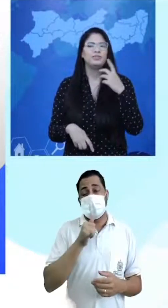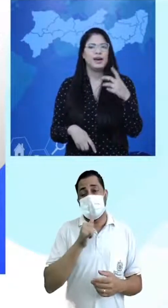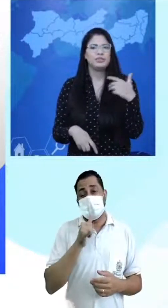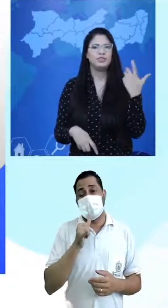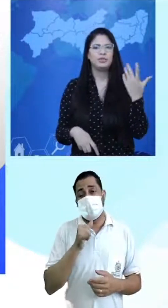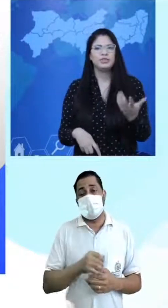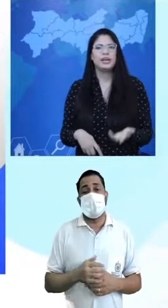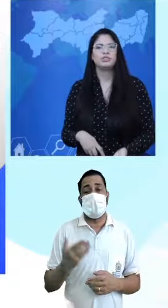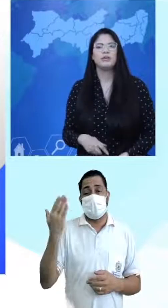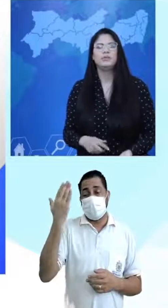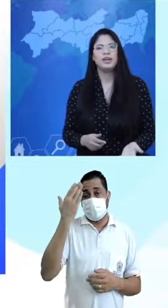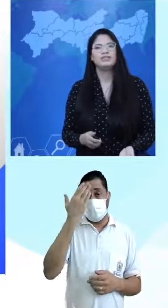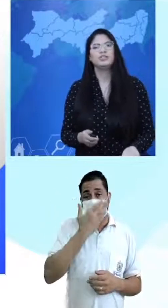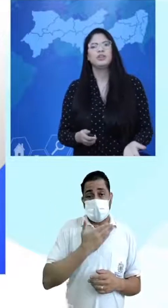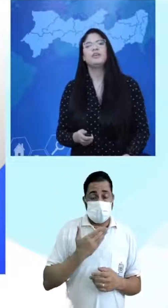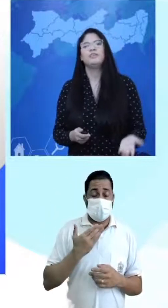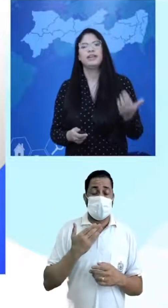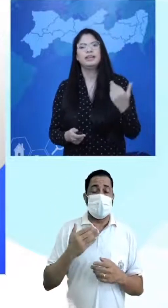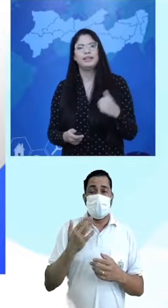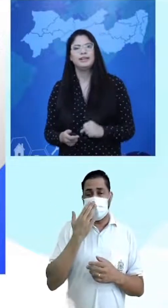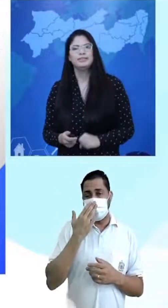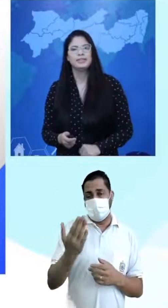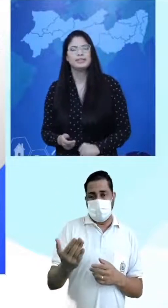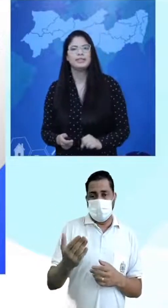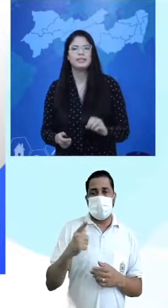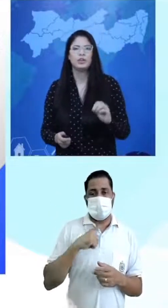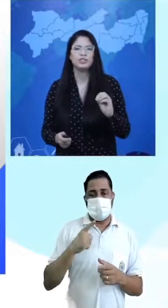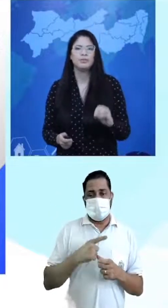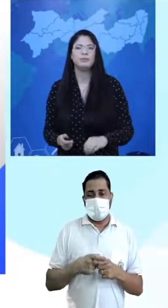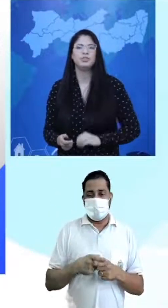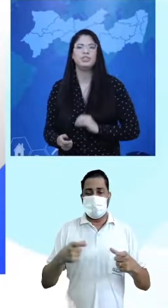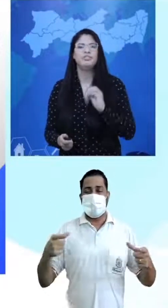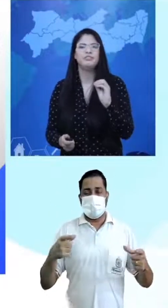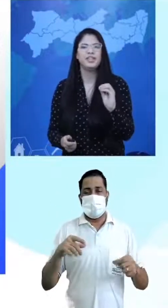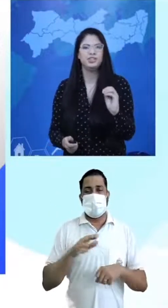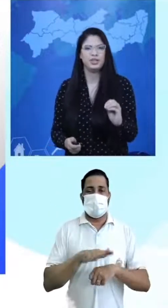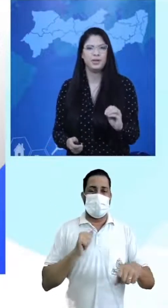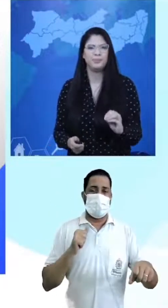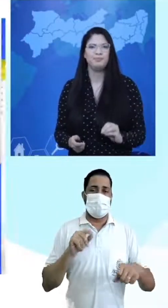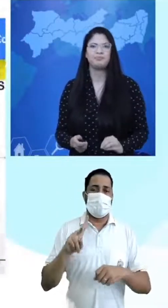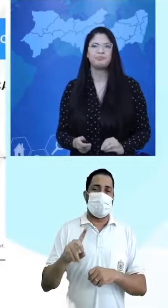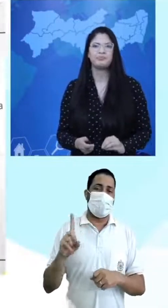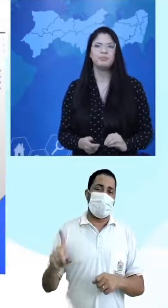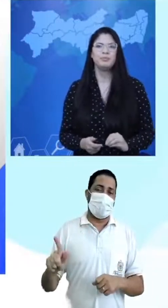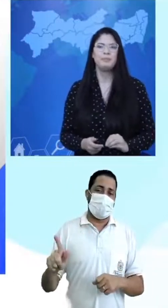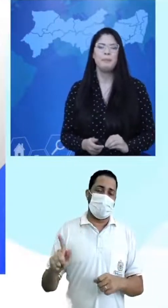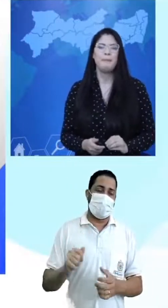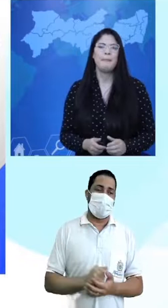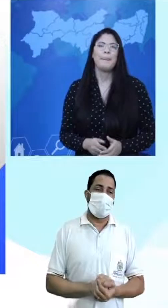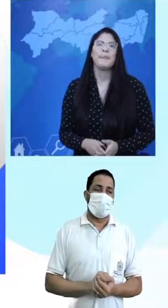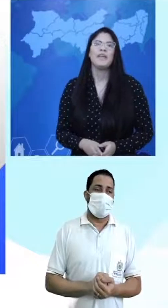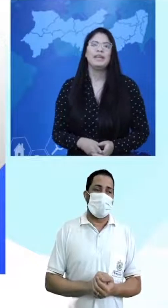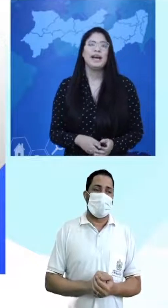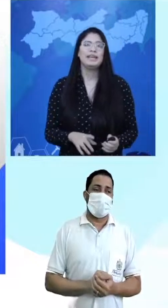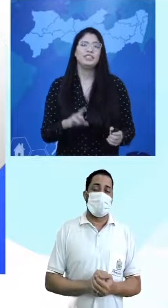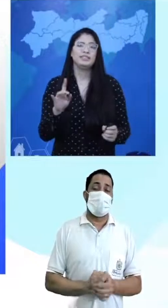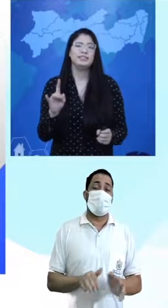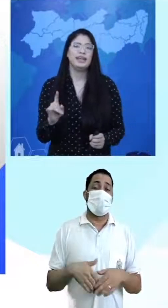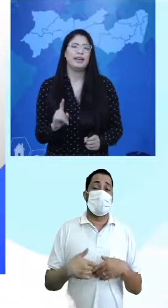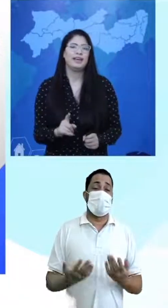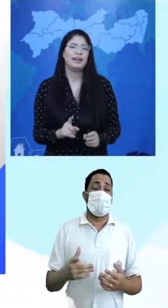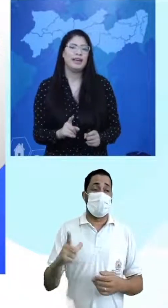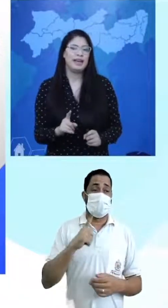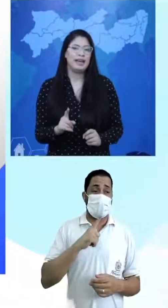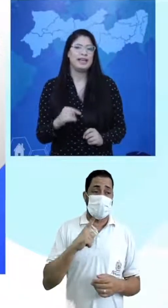as faces frontais dos objetos estão em verdadeira grandeza, que nós chamamos de VG. E aí a gente